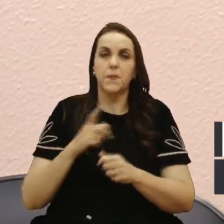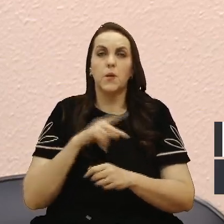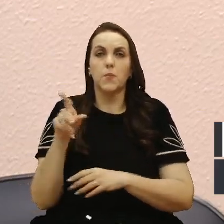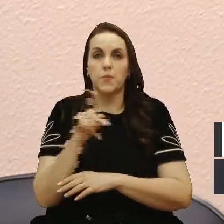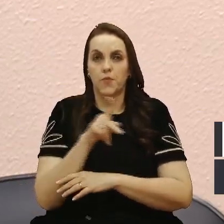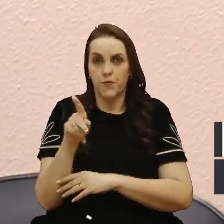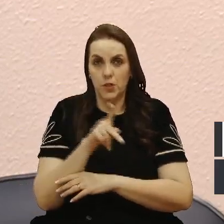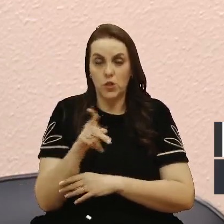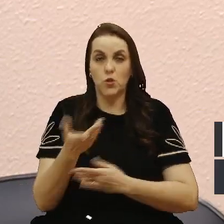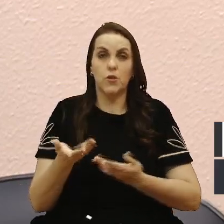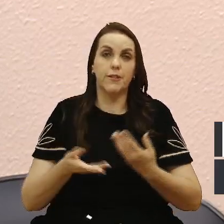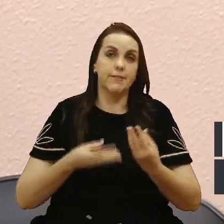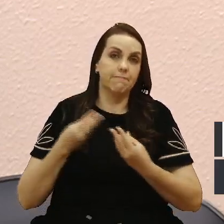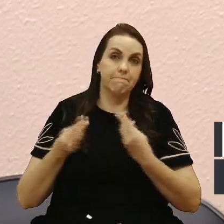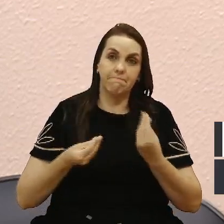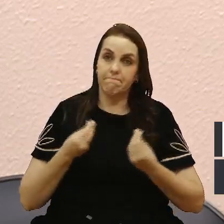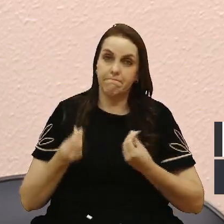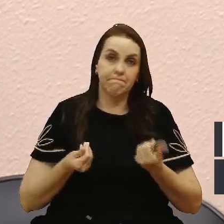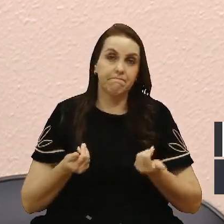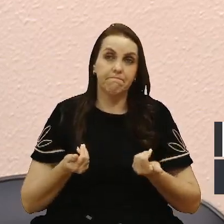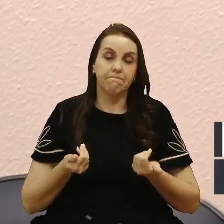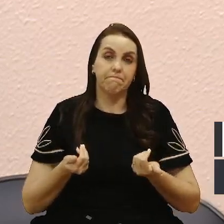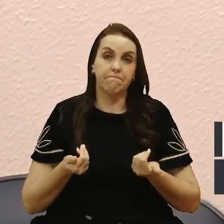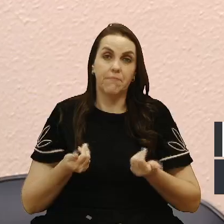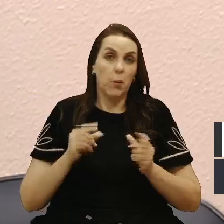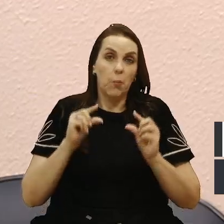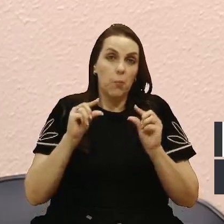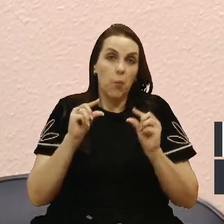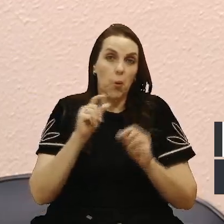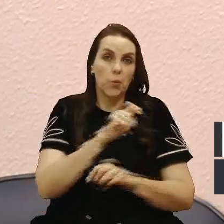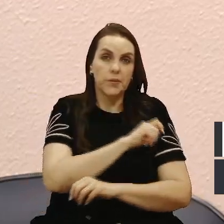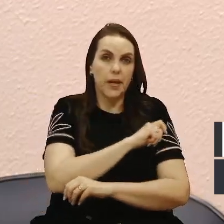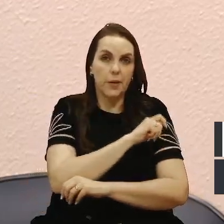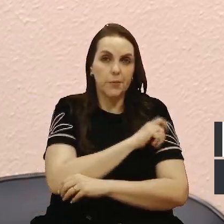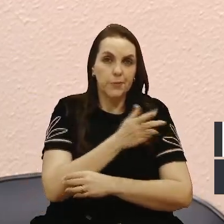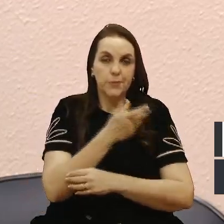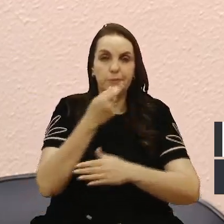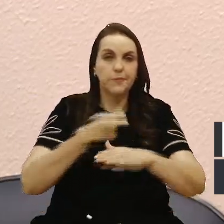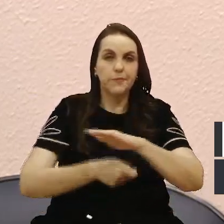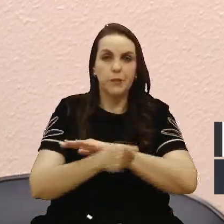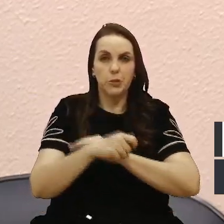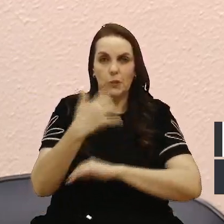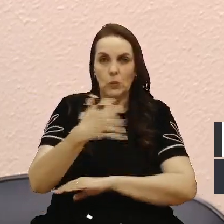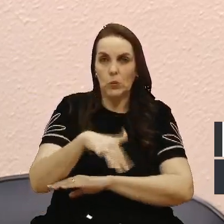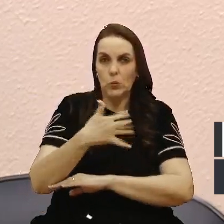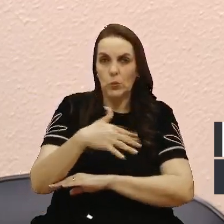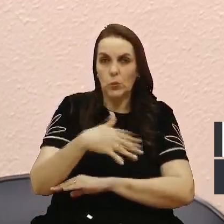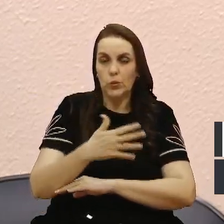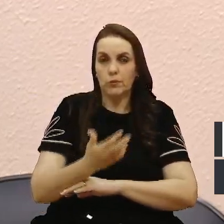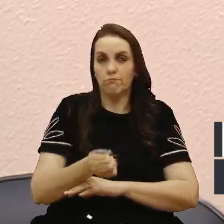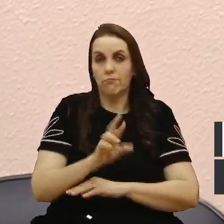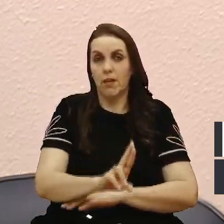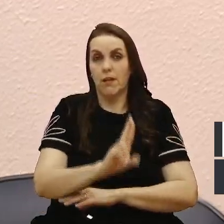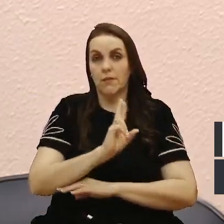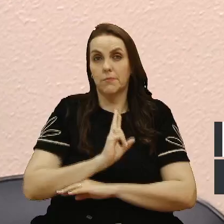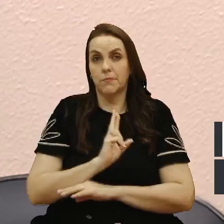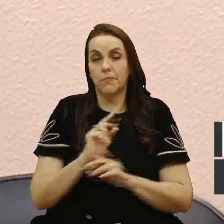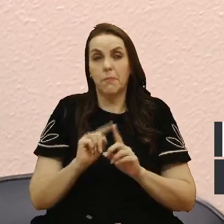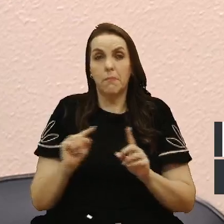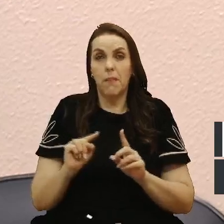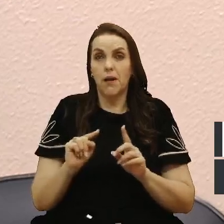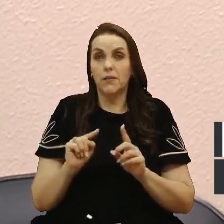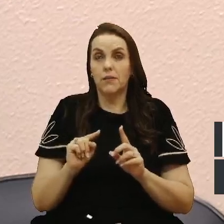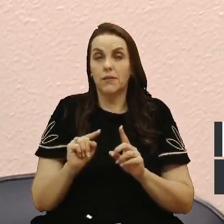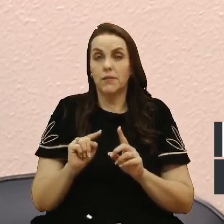professores ficavam muitas vezes com poucos alunos, que o investimento era alto para o retorno. Entretanto, não se apresentou